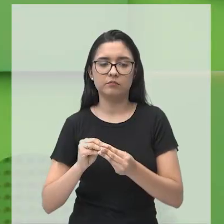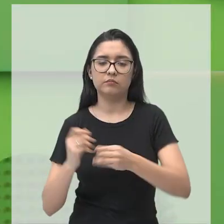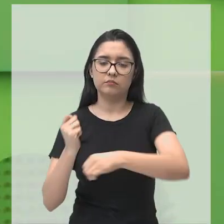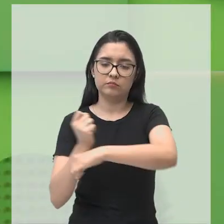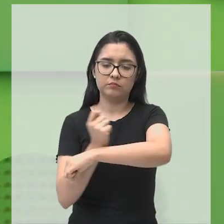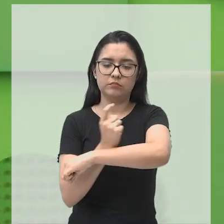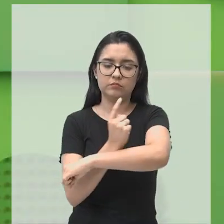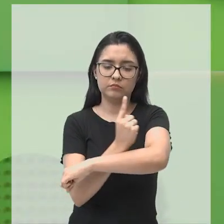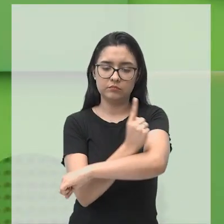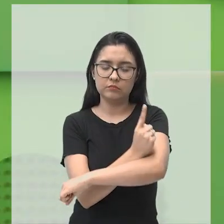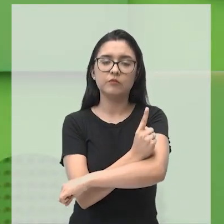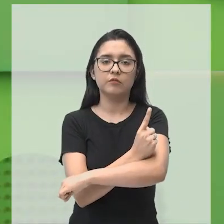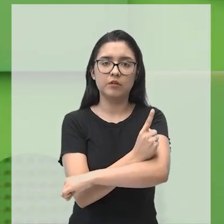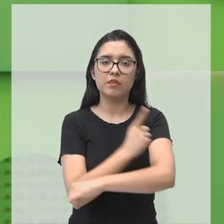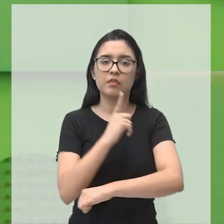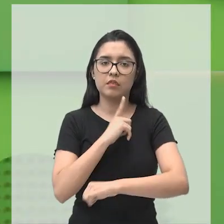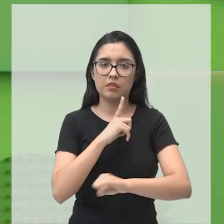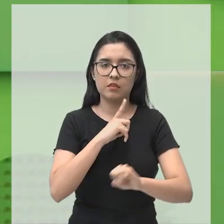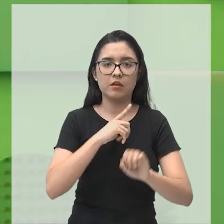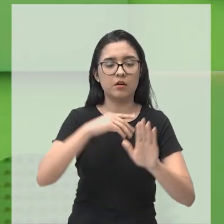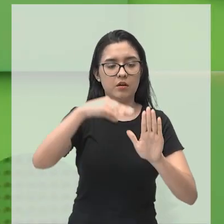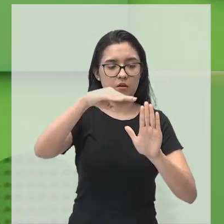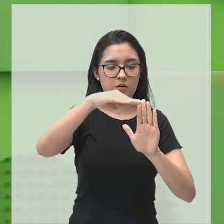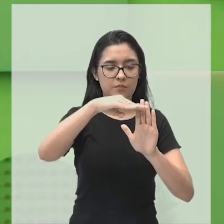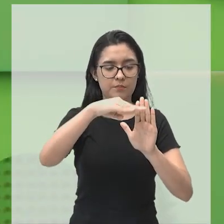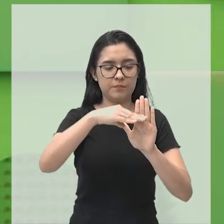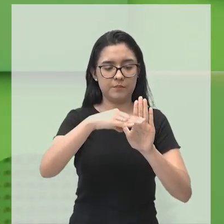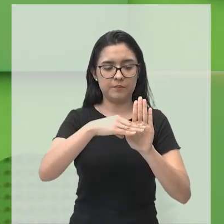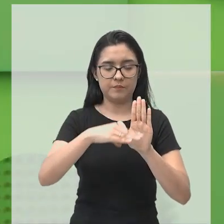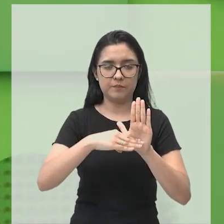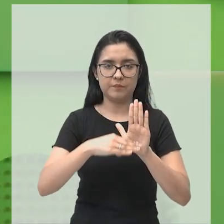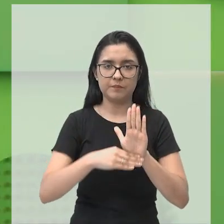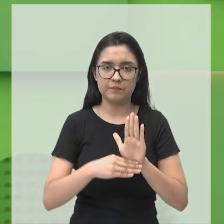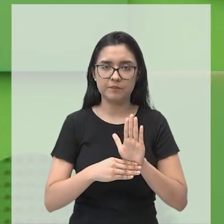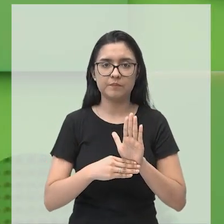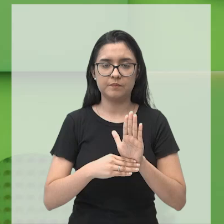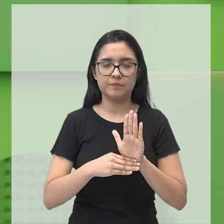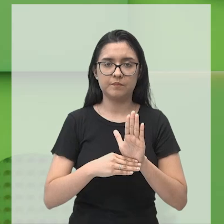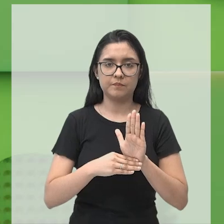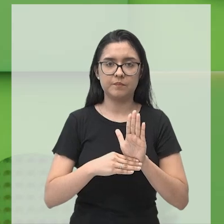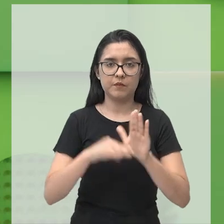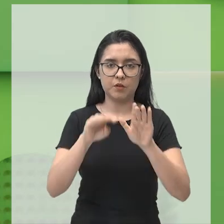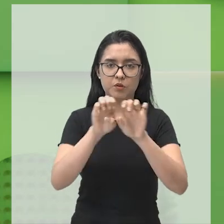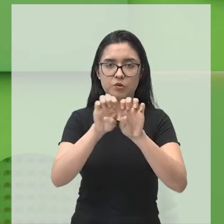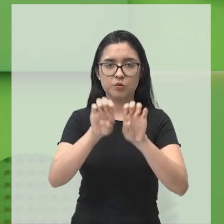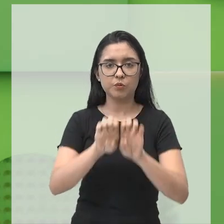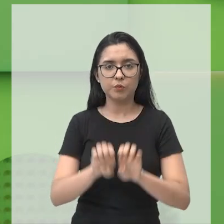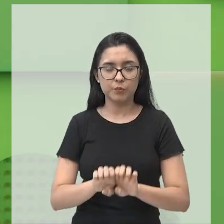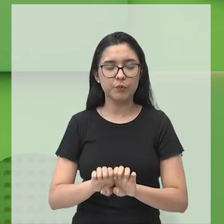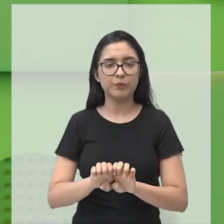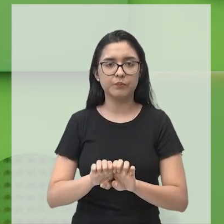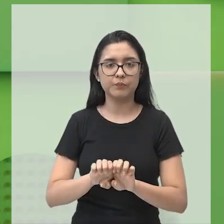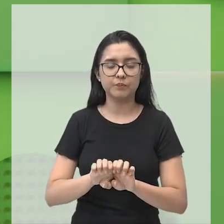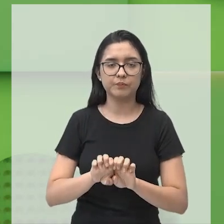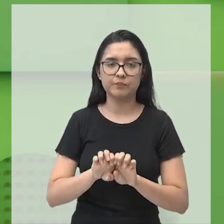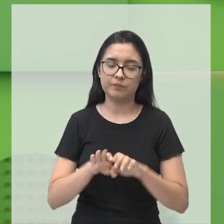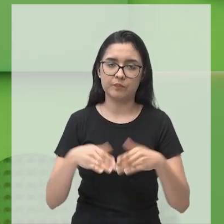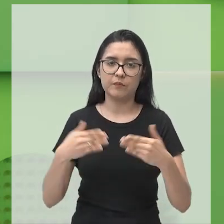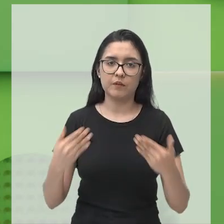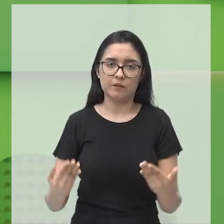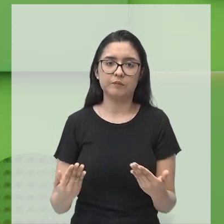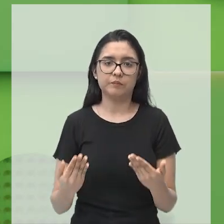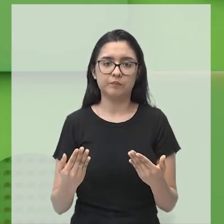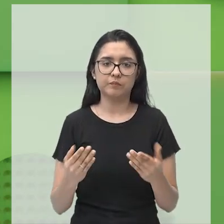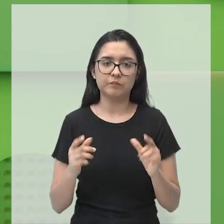essa organização, essa identificação desses níveis de organização, certo? Para